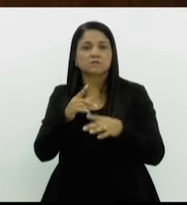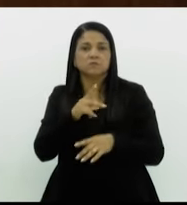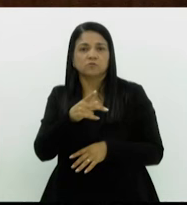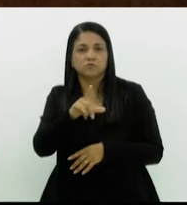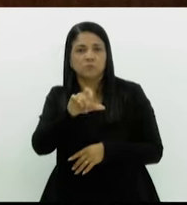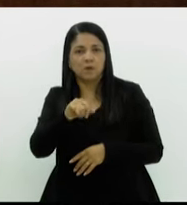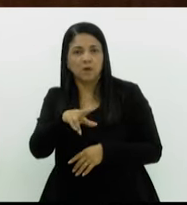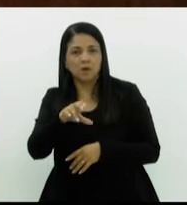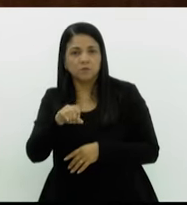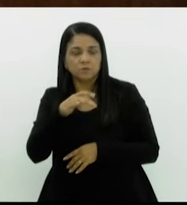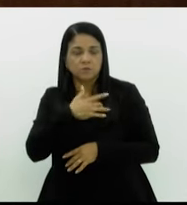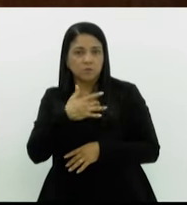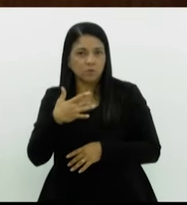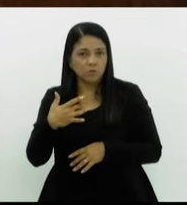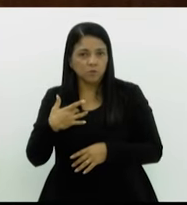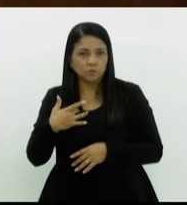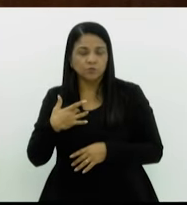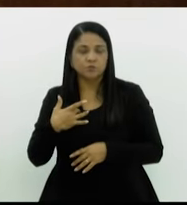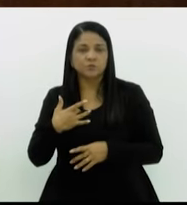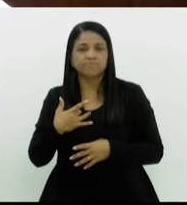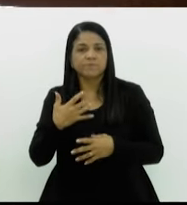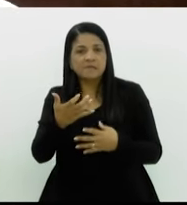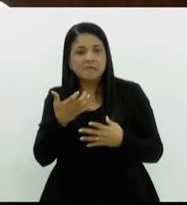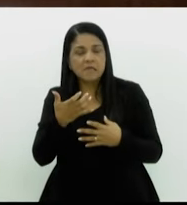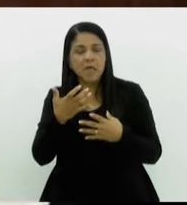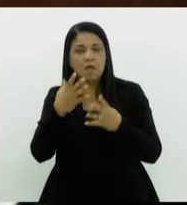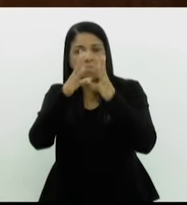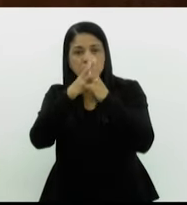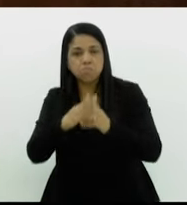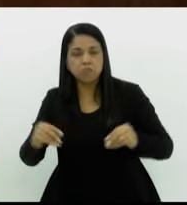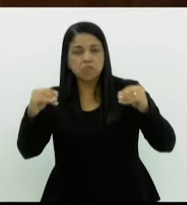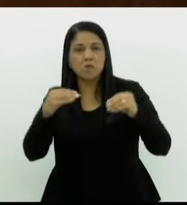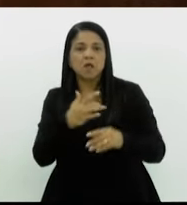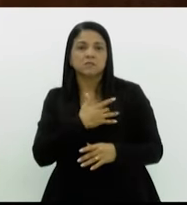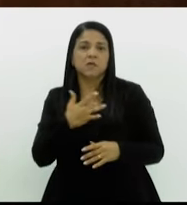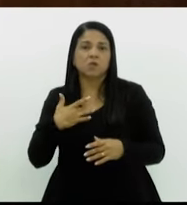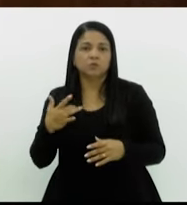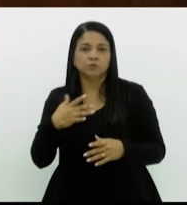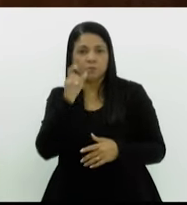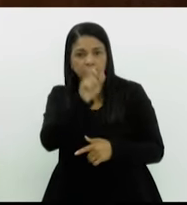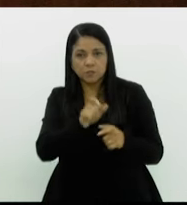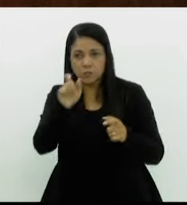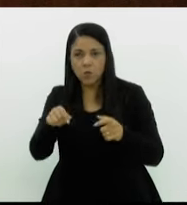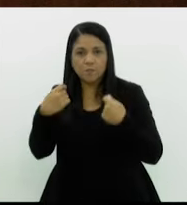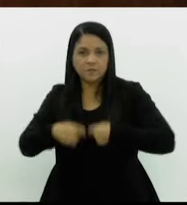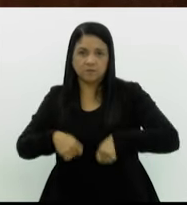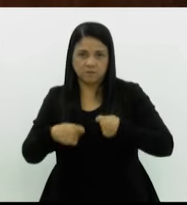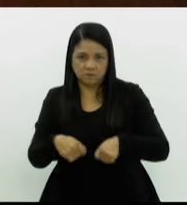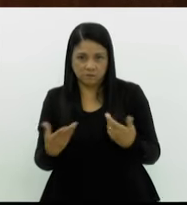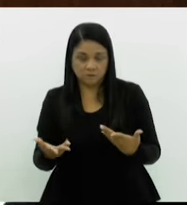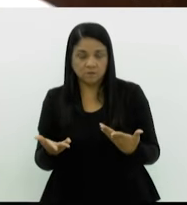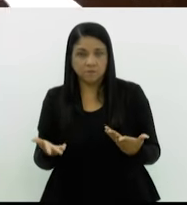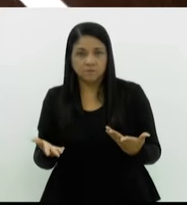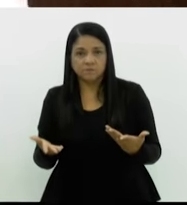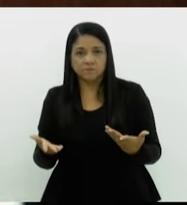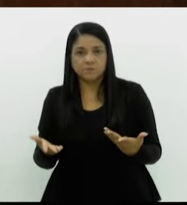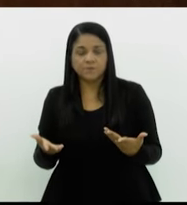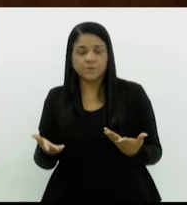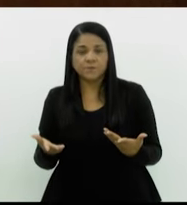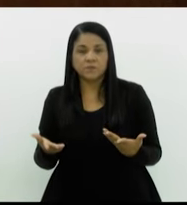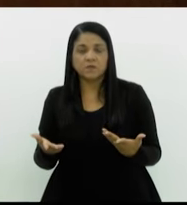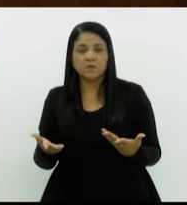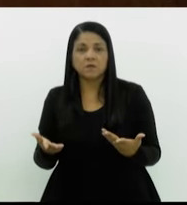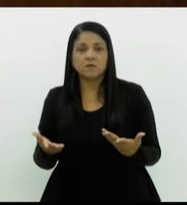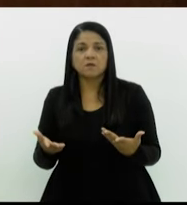querem destruir a saúde de pessoas que tanto precisam. Então, eu conto com a ajuda de todos